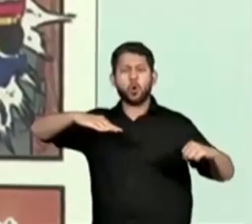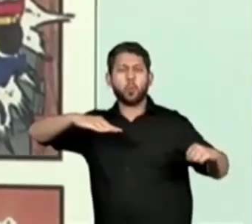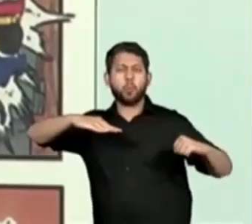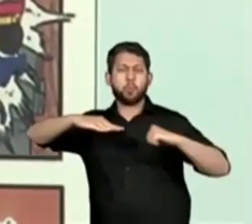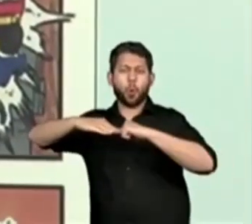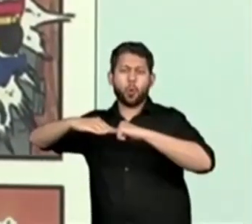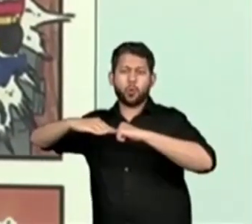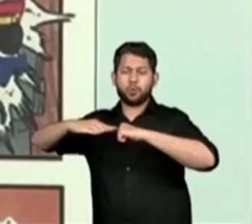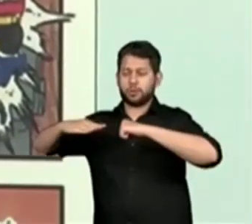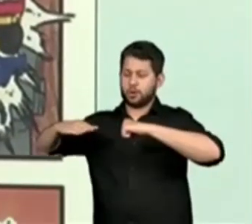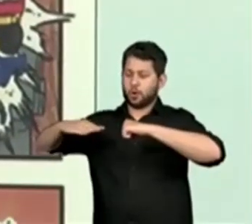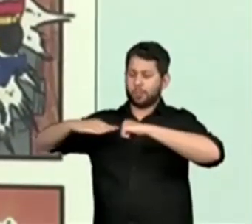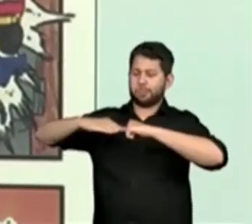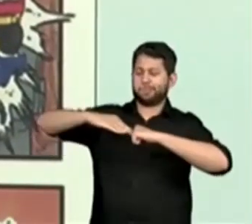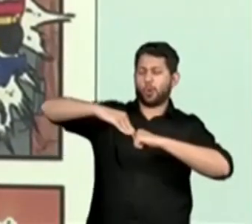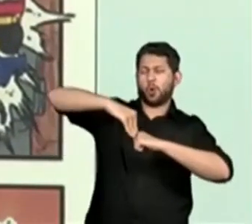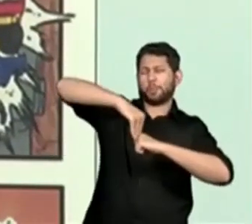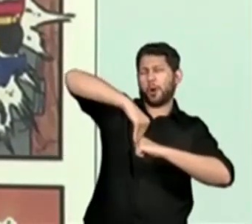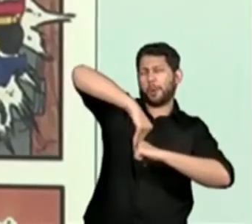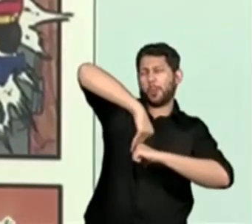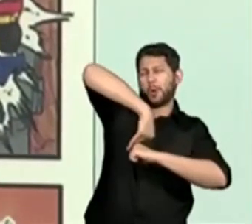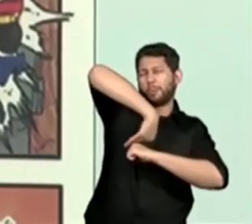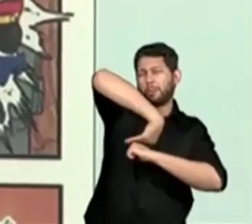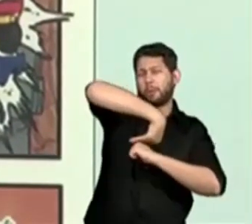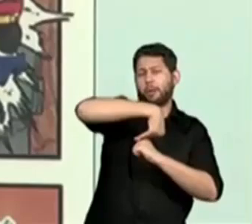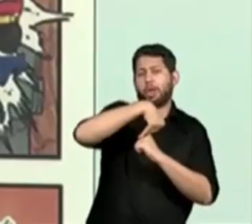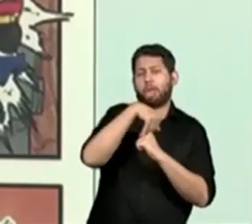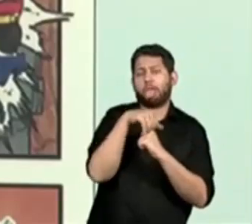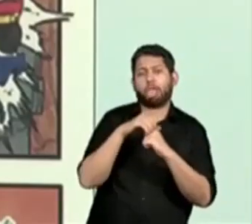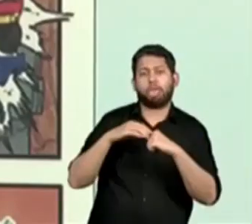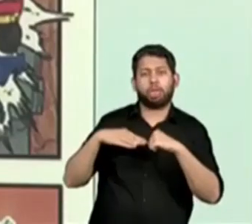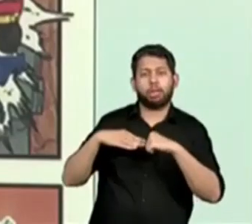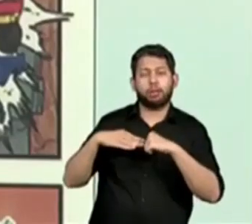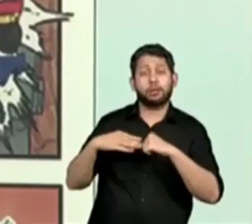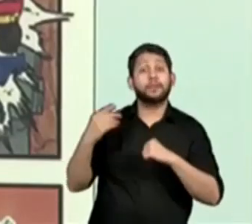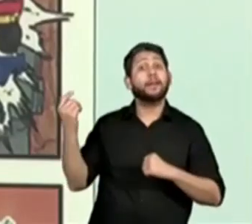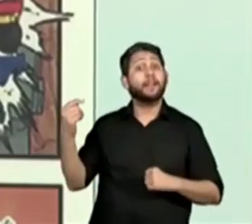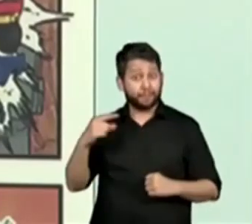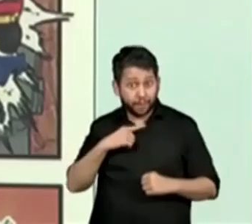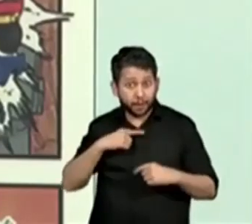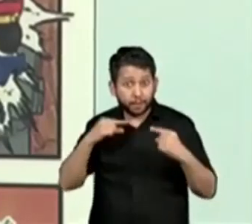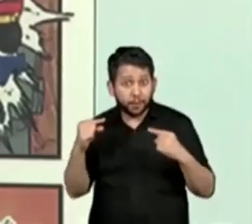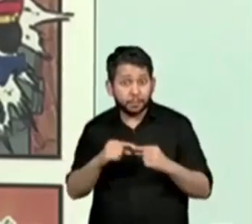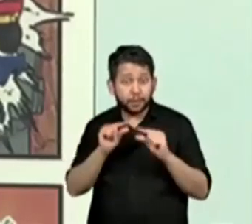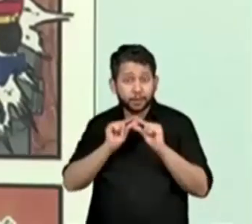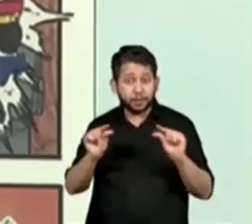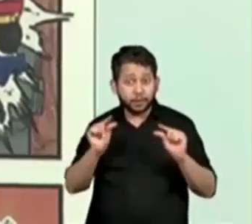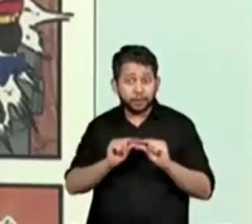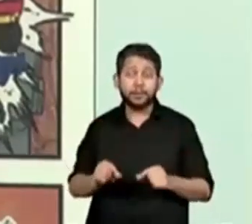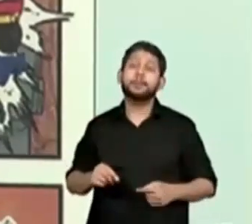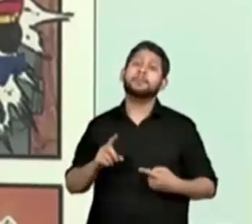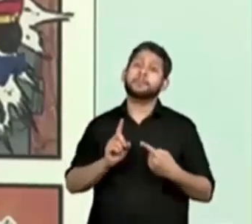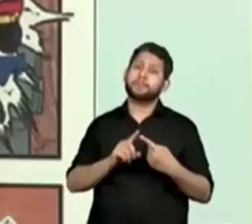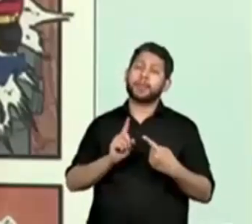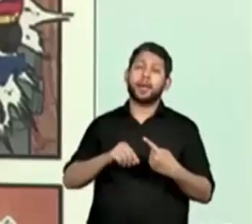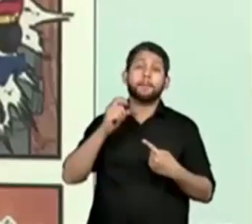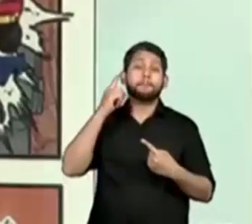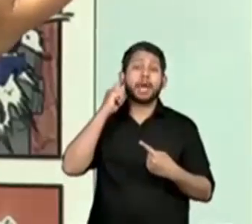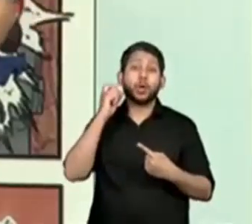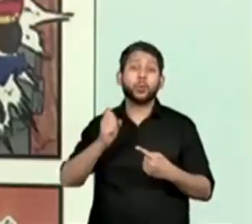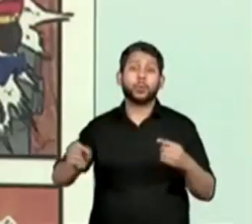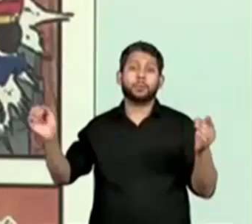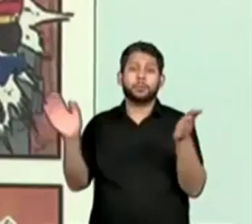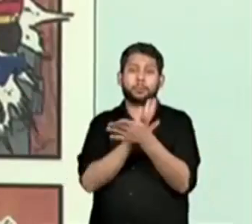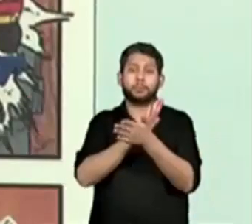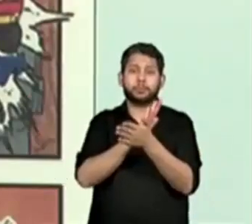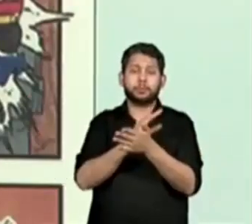e segura o trem. O que é que eu tenho de verbal? Ah, muito bom, as onomatopeias aqui,